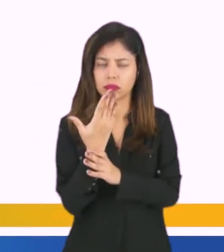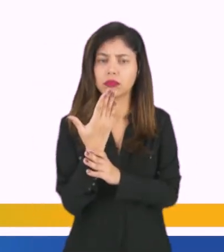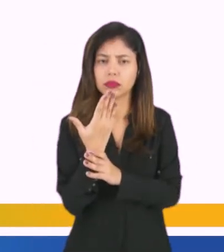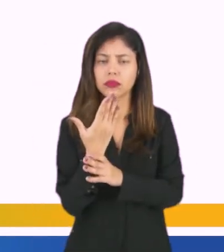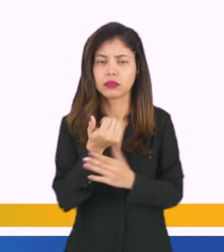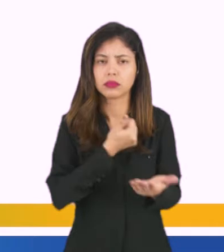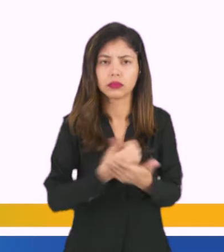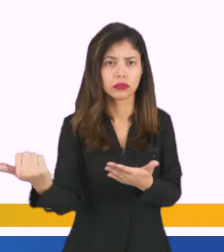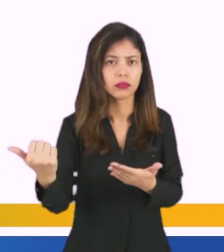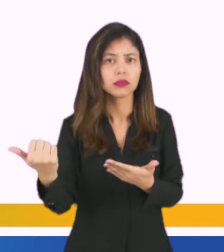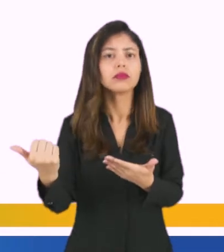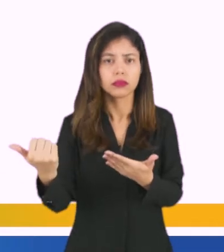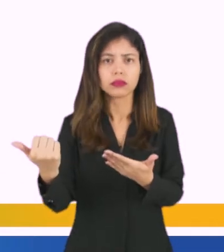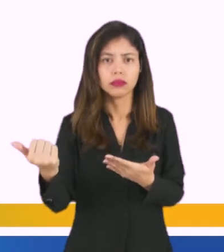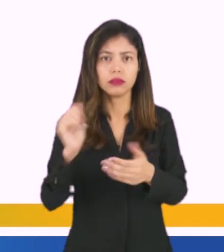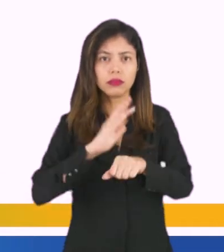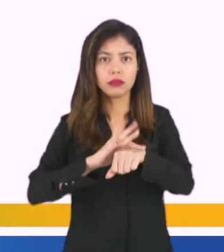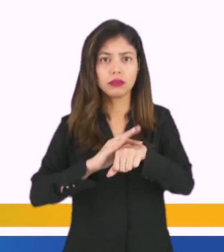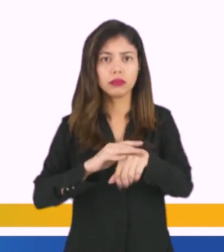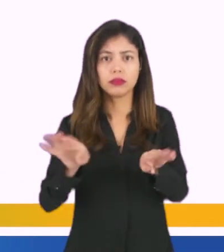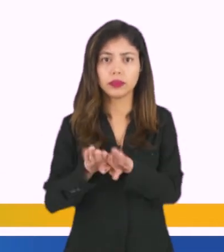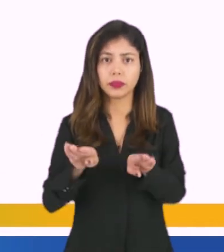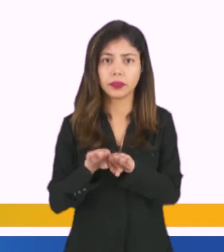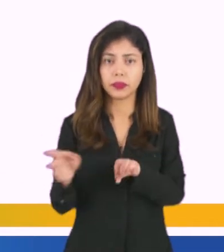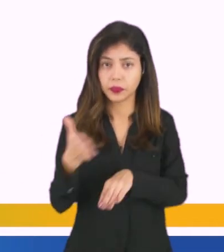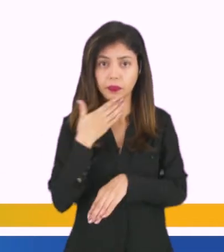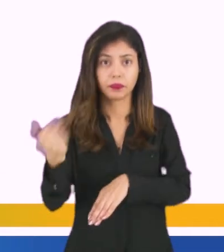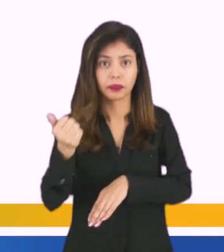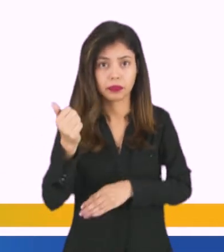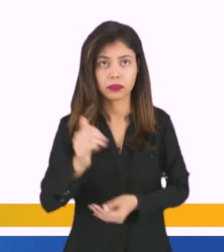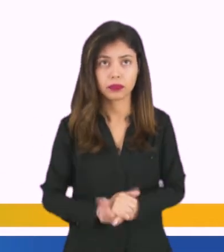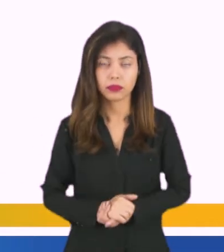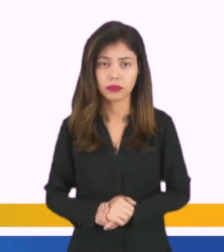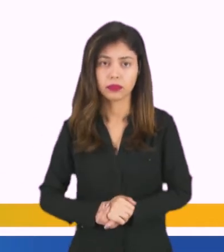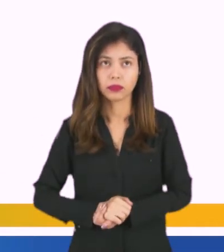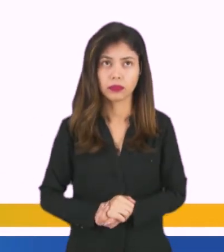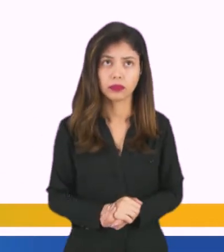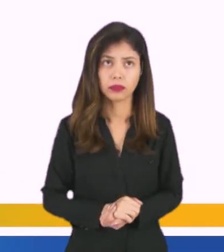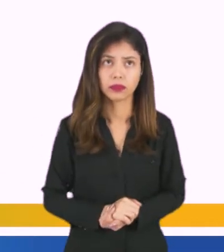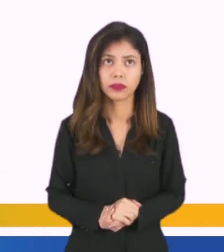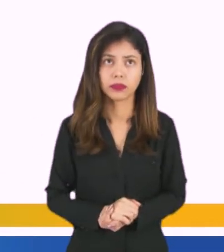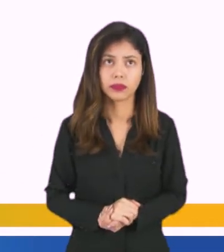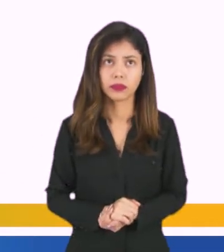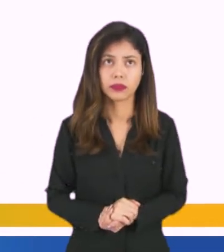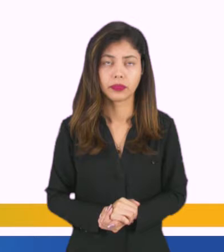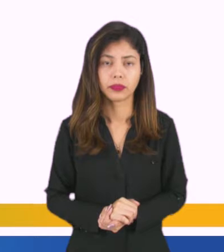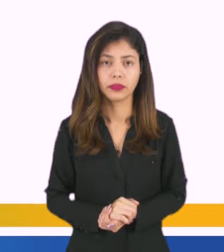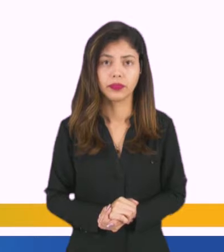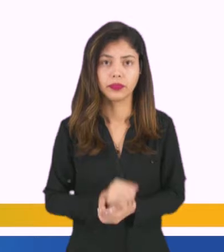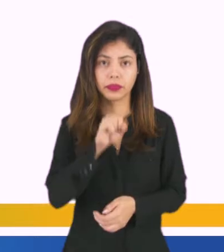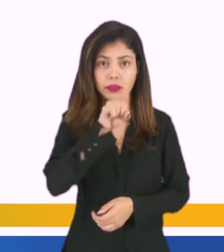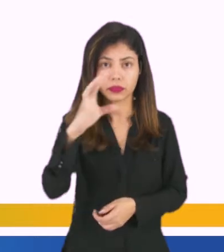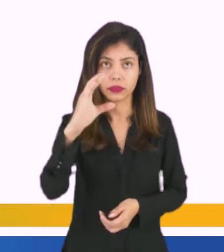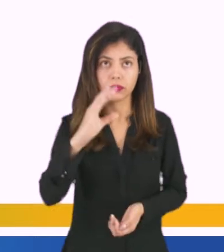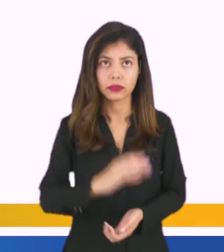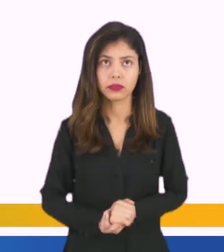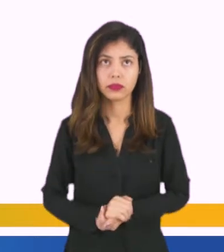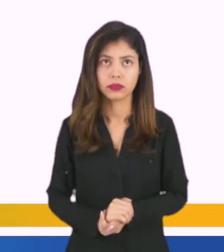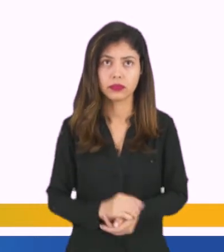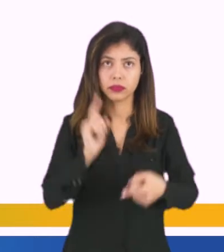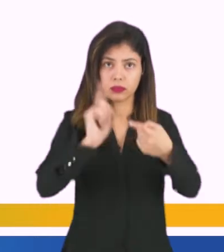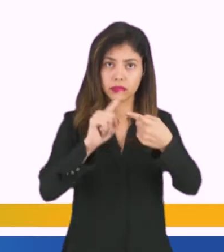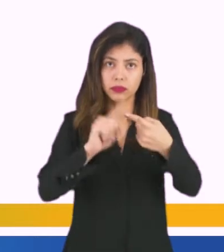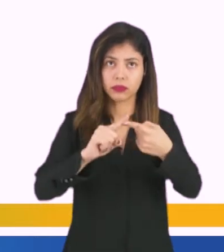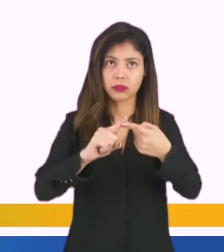ações para que essas doenças sejam contidas, ou seja, sejam paradas, E aí a gente traz a classificação, eles são classificados